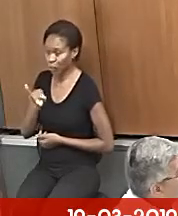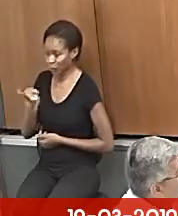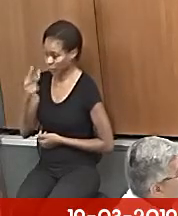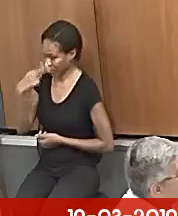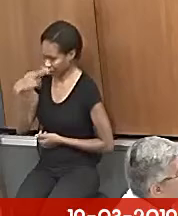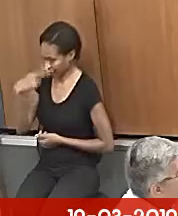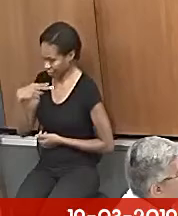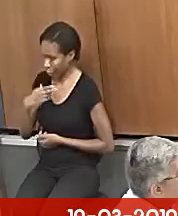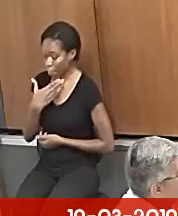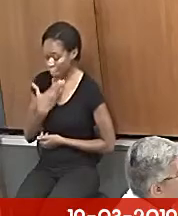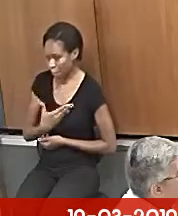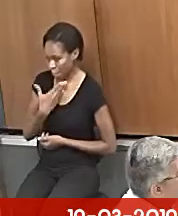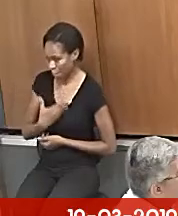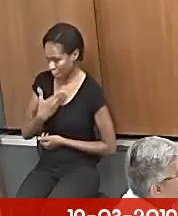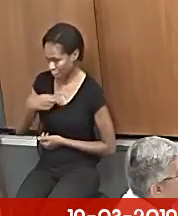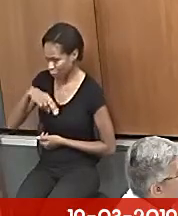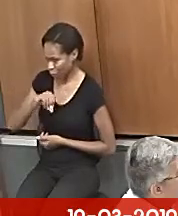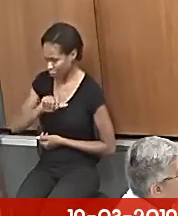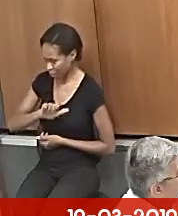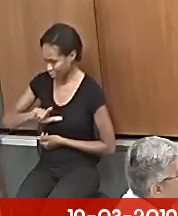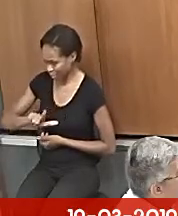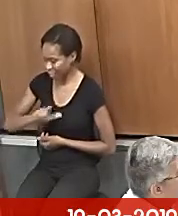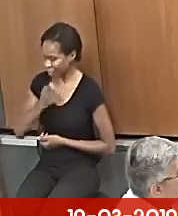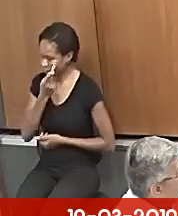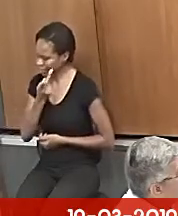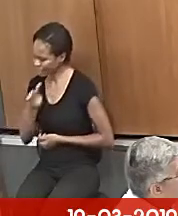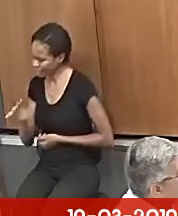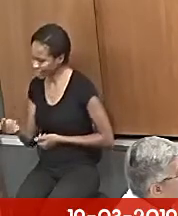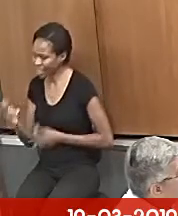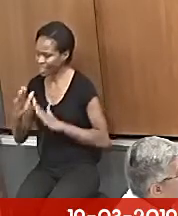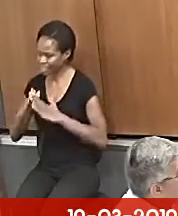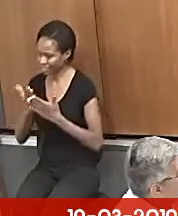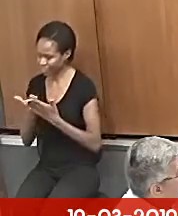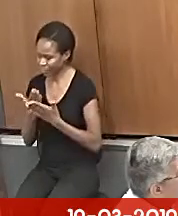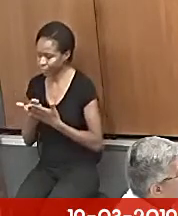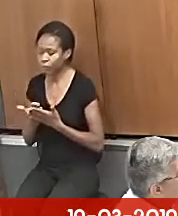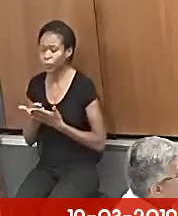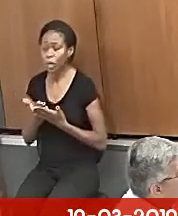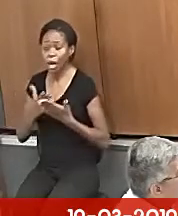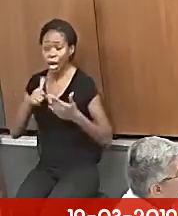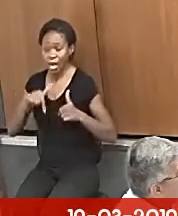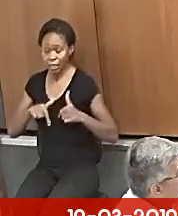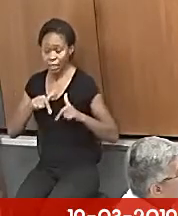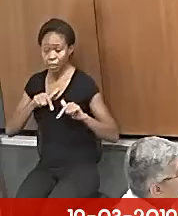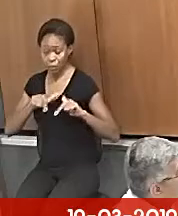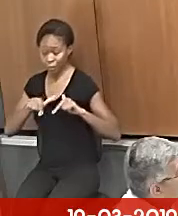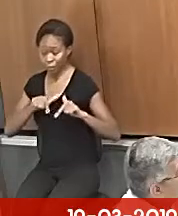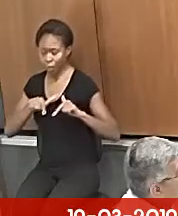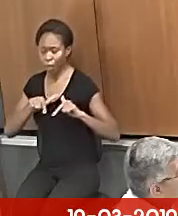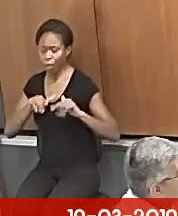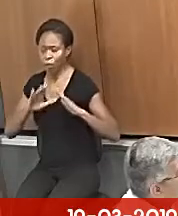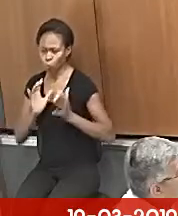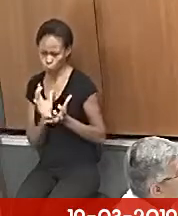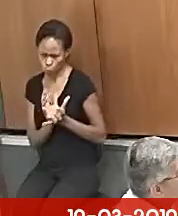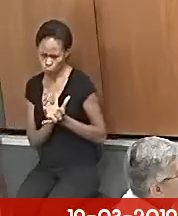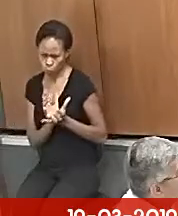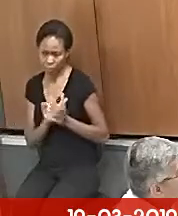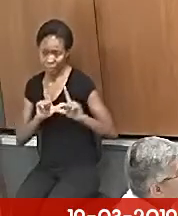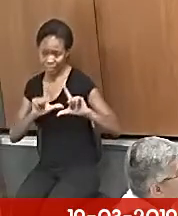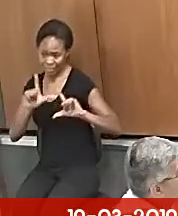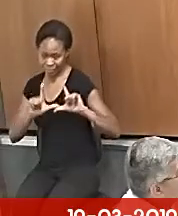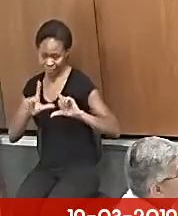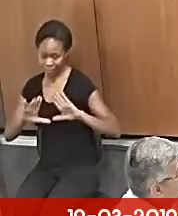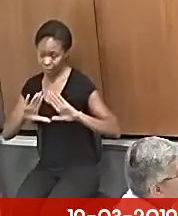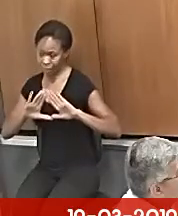escola assessoria da assembléia a equipe da tv assembléia que foi nos relatou eu